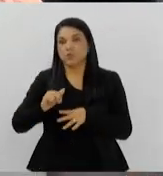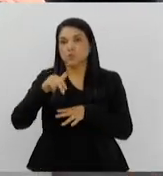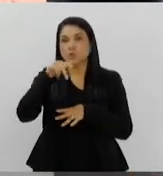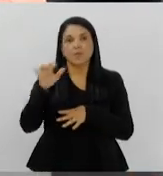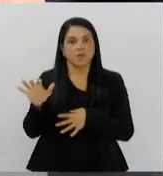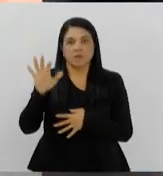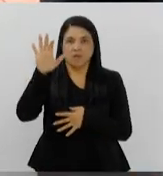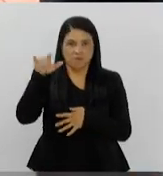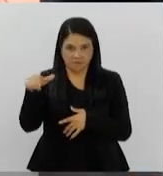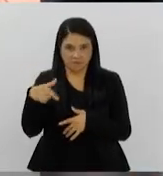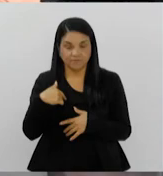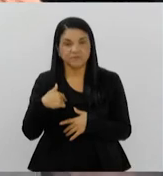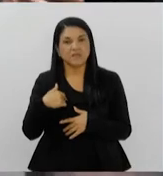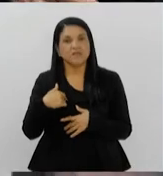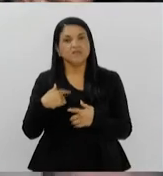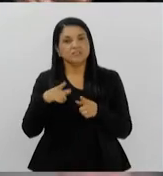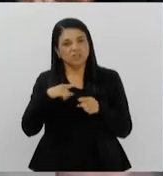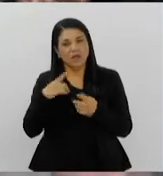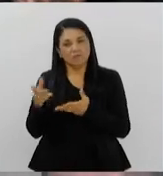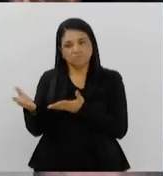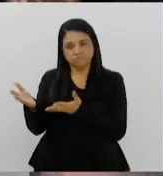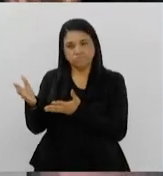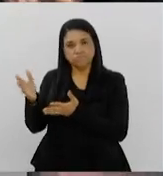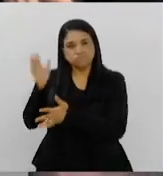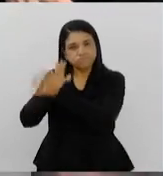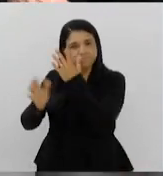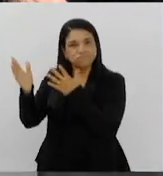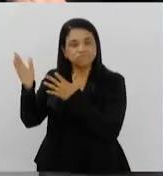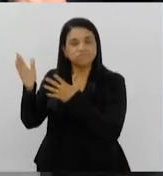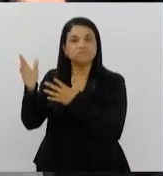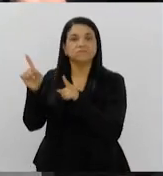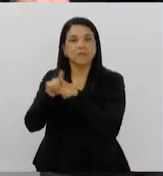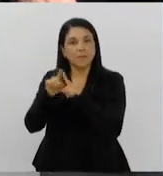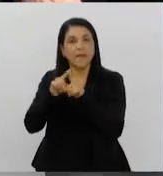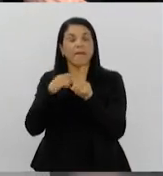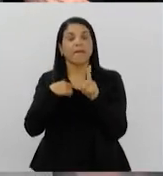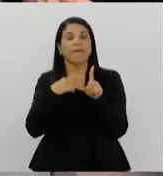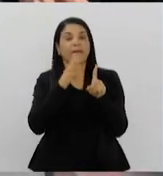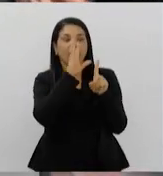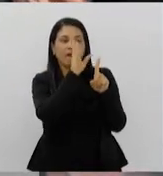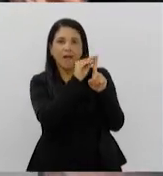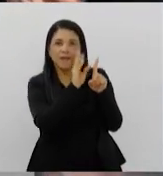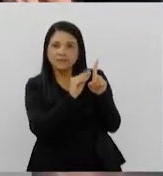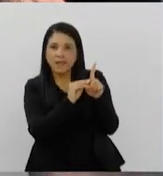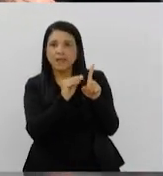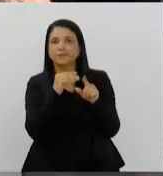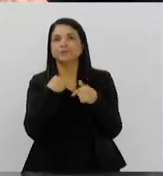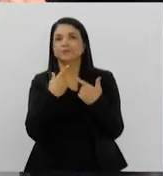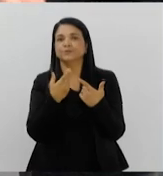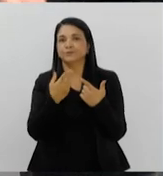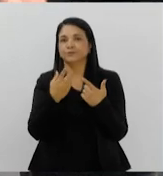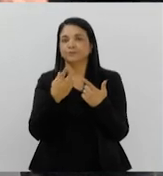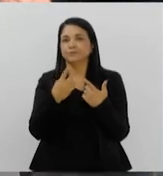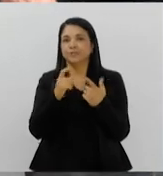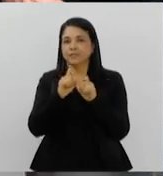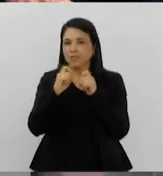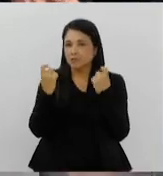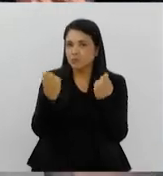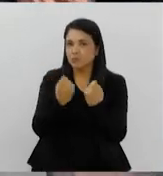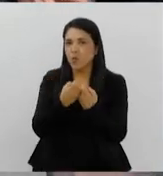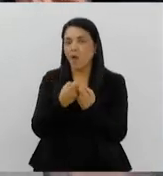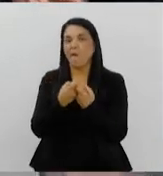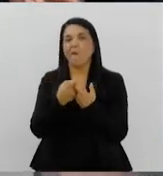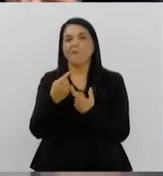a entregadores e até mesmo violência sexual e assédio às entregadoras mulheres, que, embora seja um